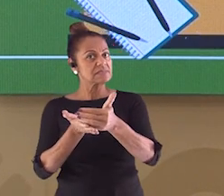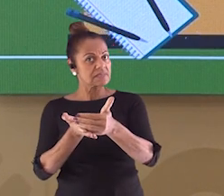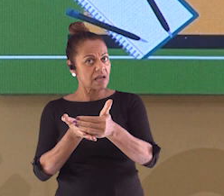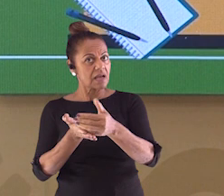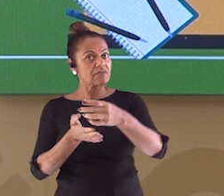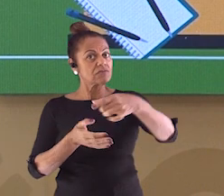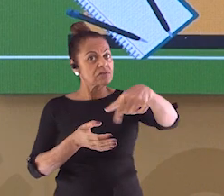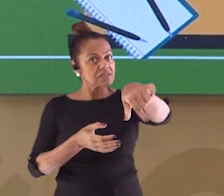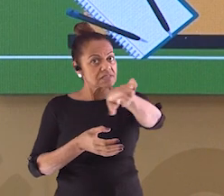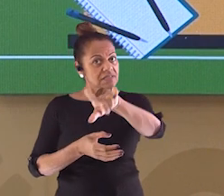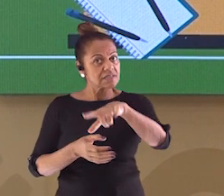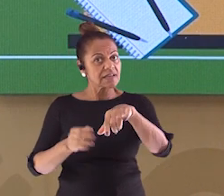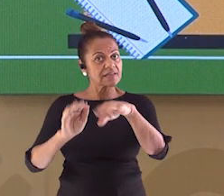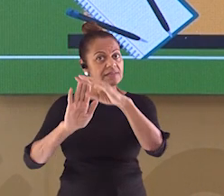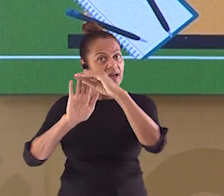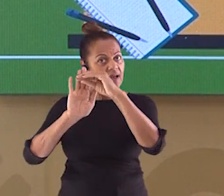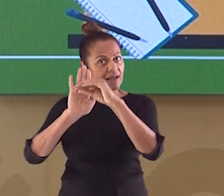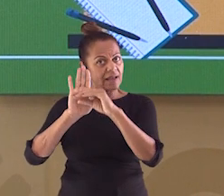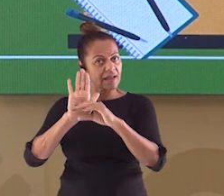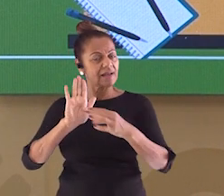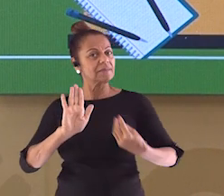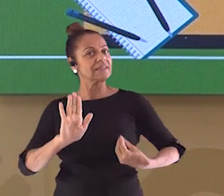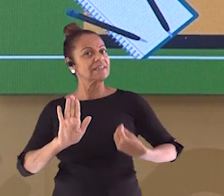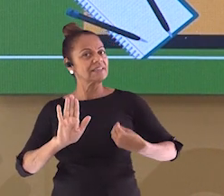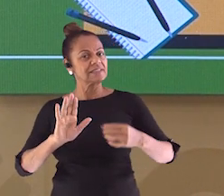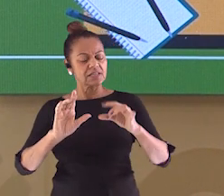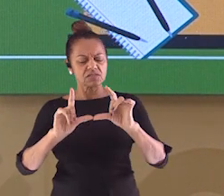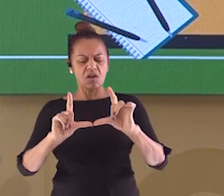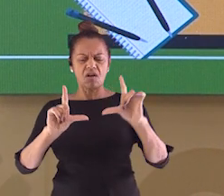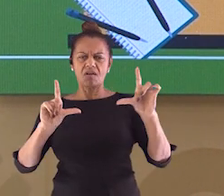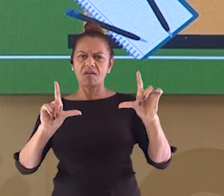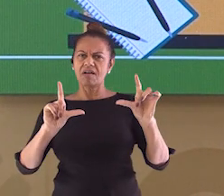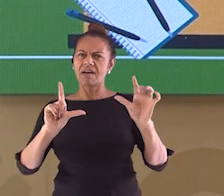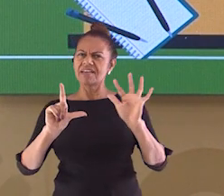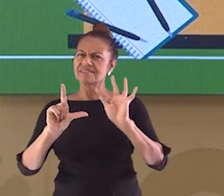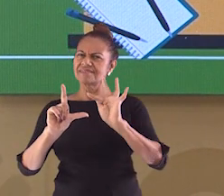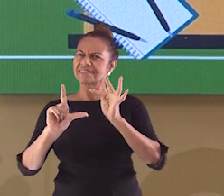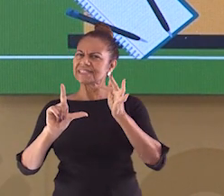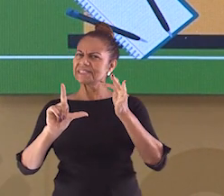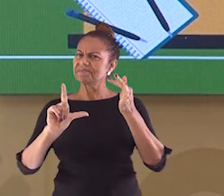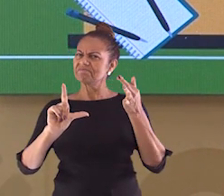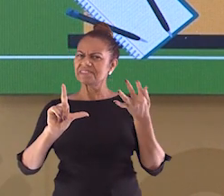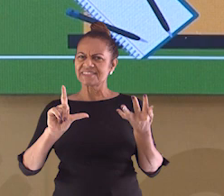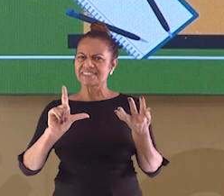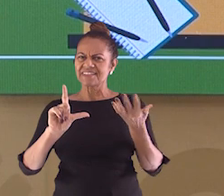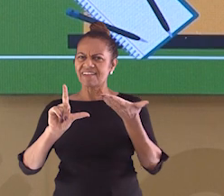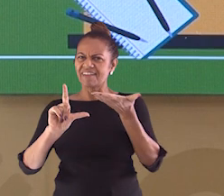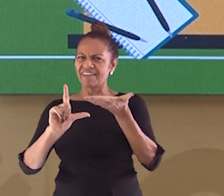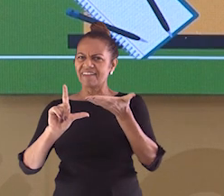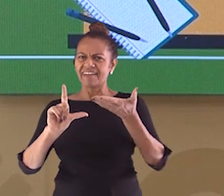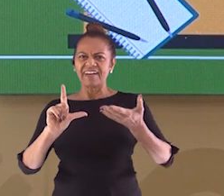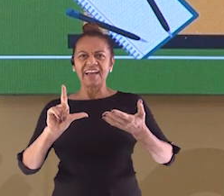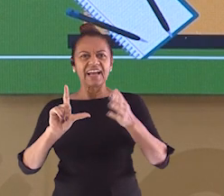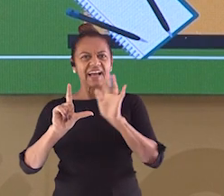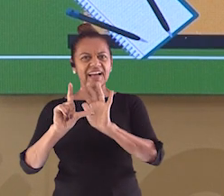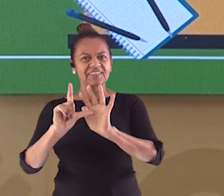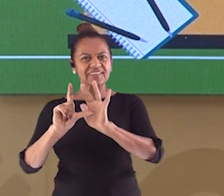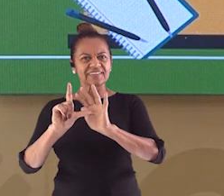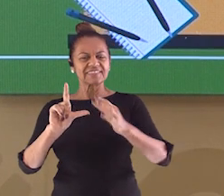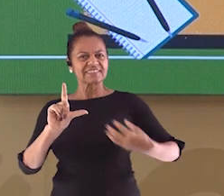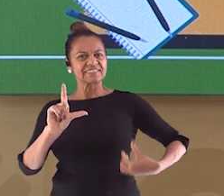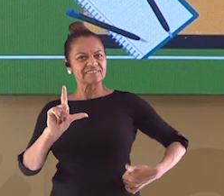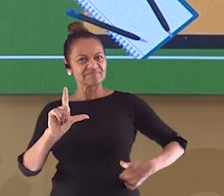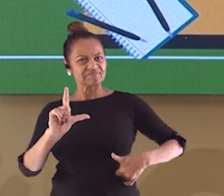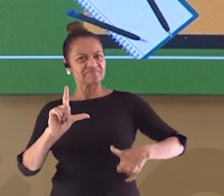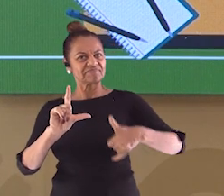de marcar a sua presença na aula de hoje. É bem simples, tá? Basta você apontar o seu celular para o QR Code que está aí na